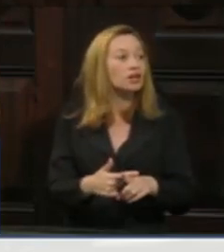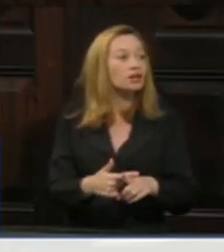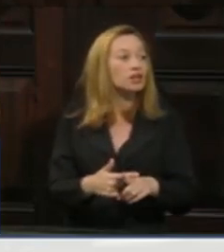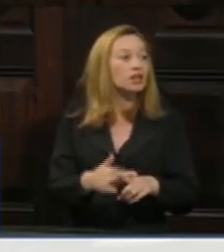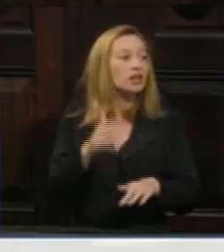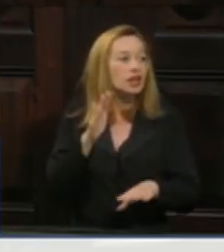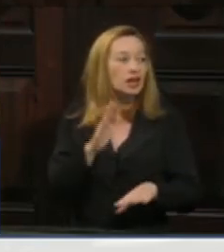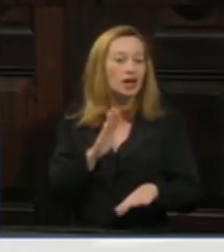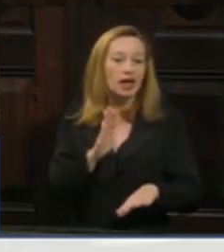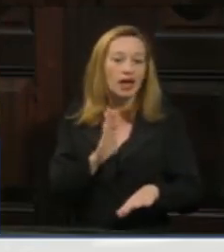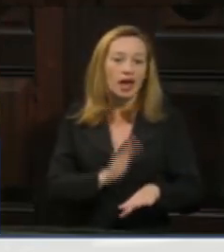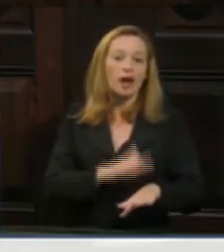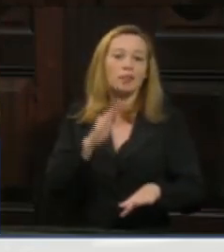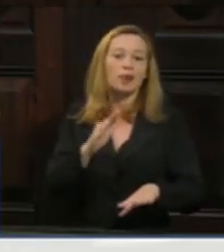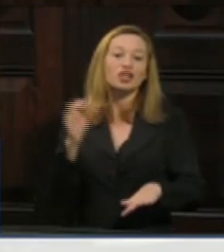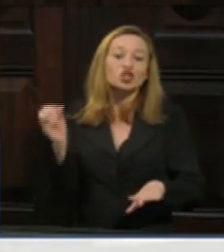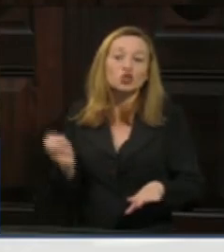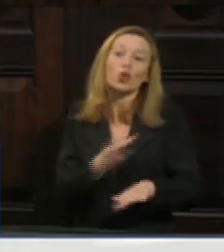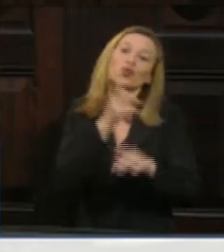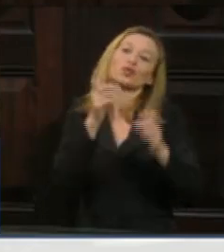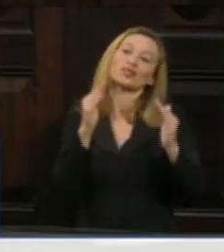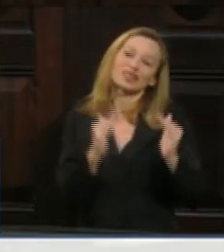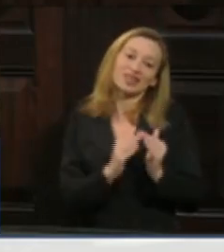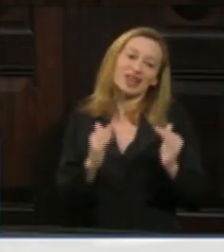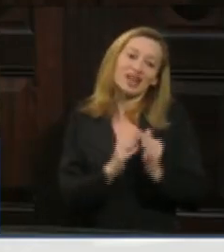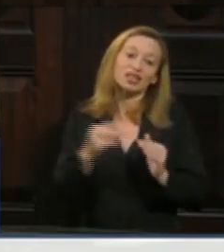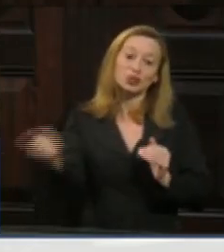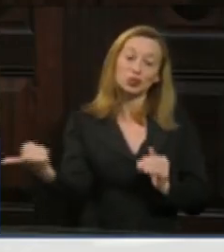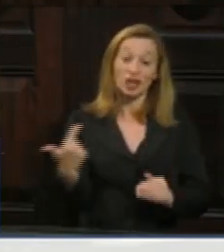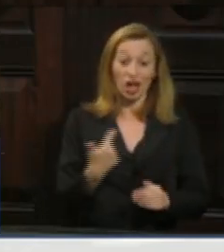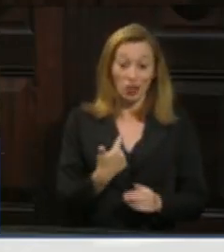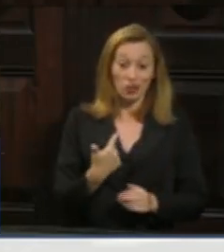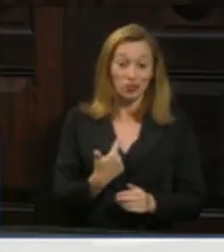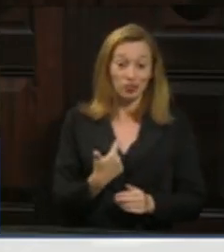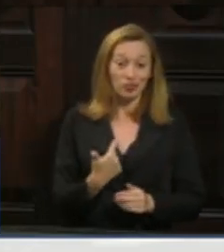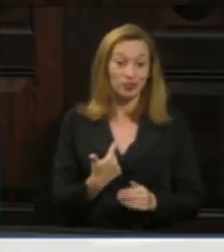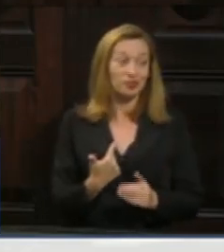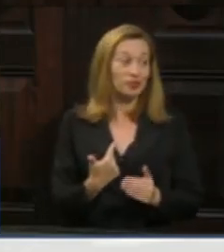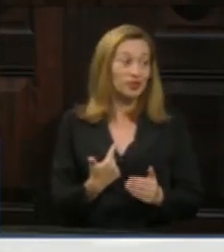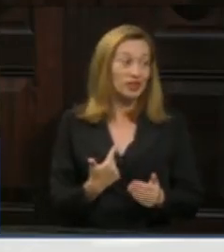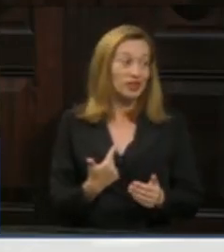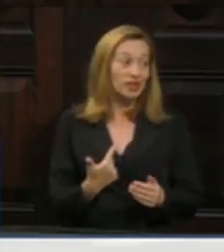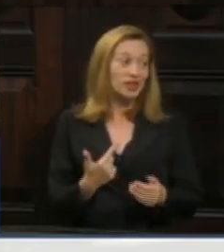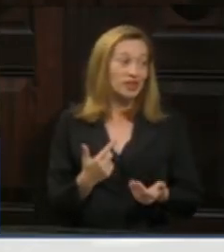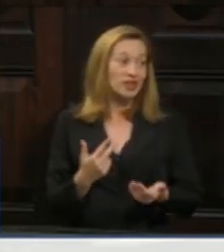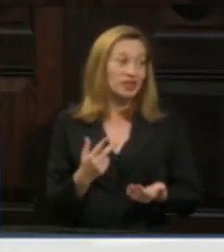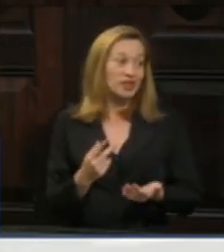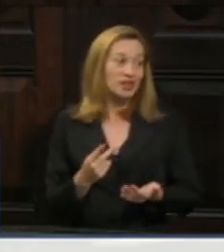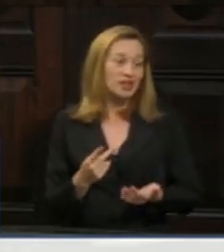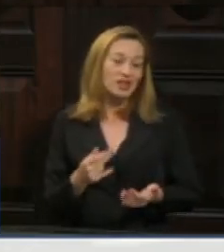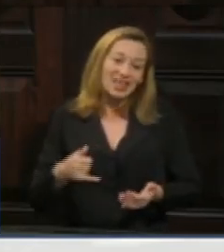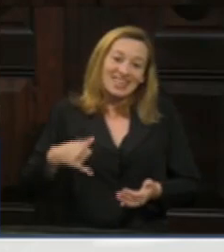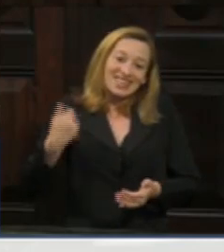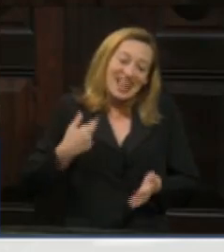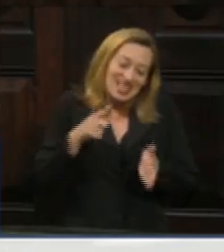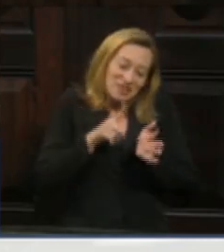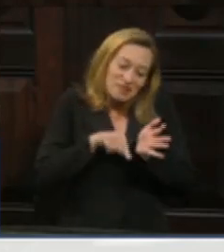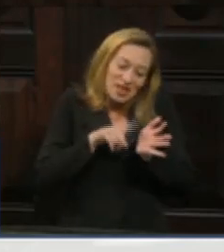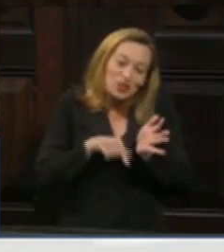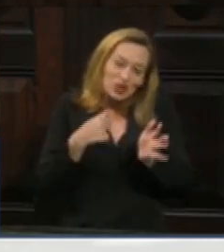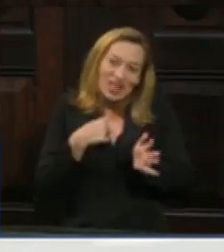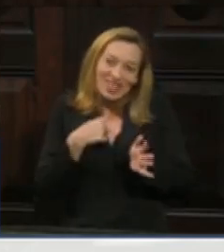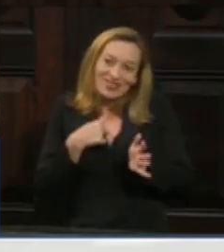inacreditável. Às vezes eu fico pensando se Vossa Excelência não tem um saco de dormir para dormir aqui na Assembleia, tal volume de trabalho